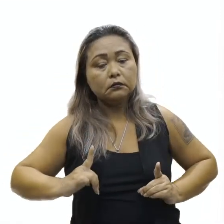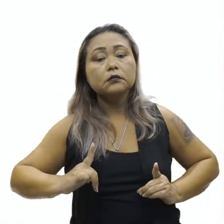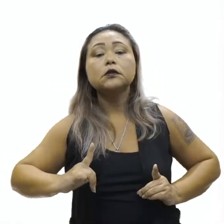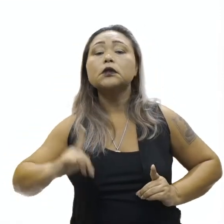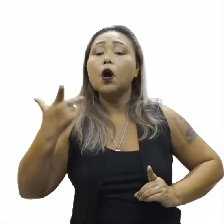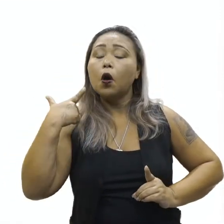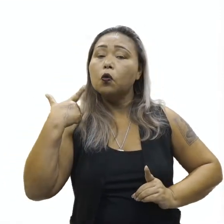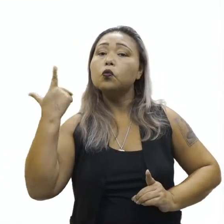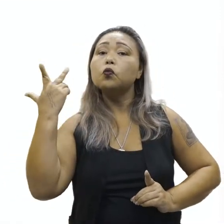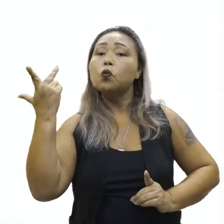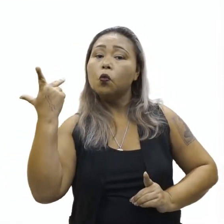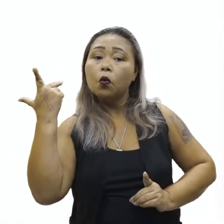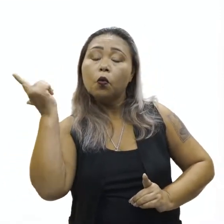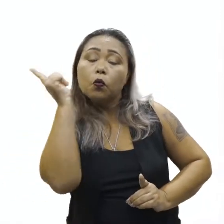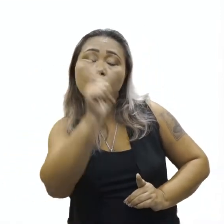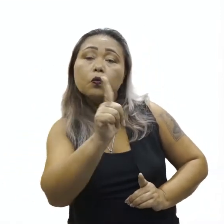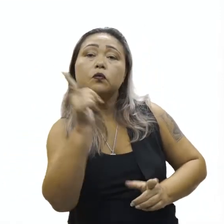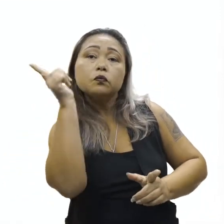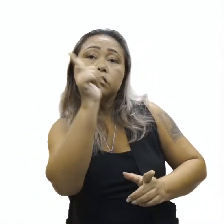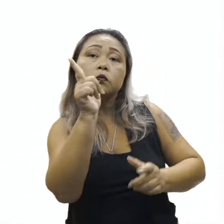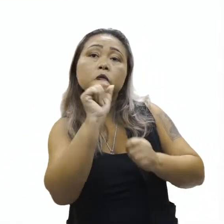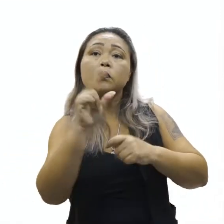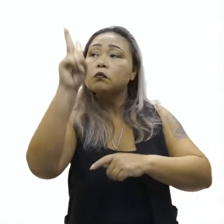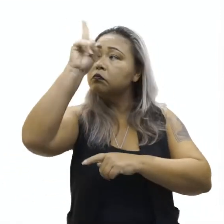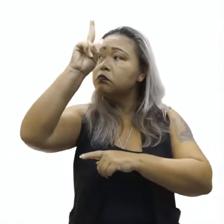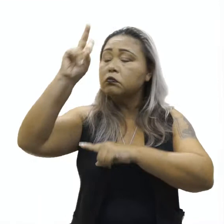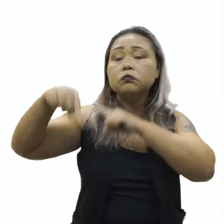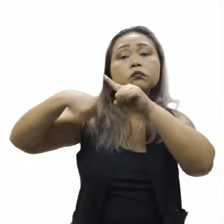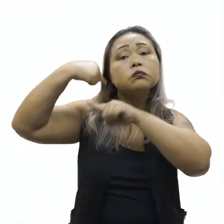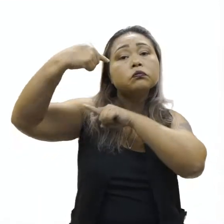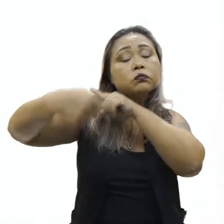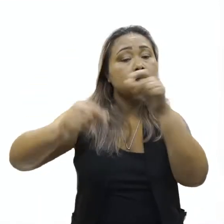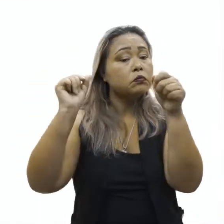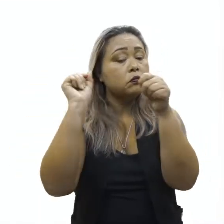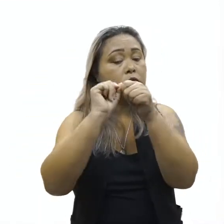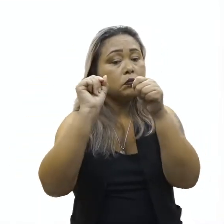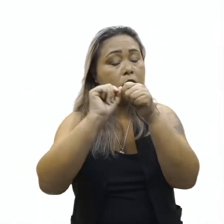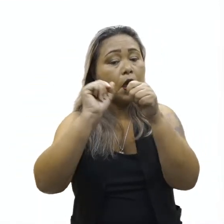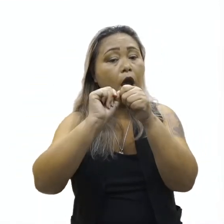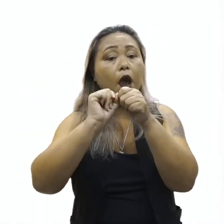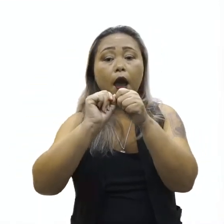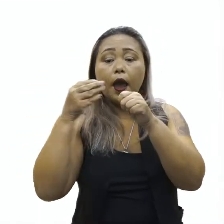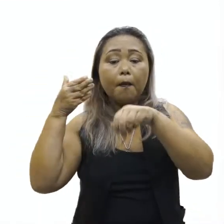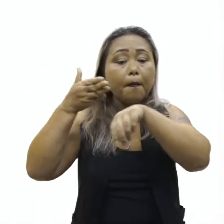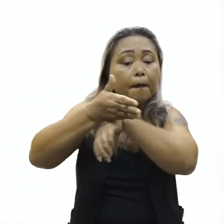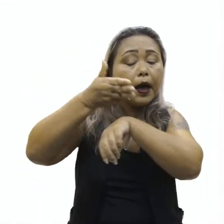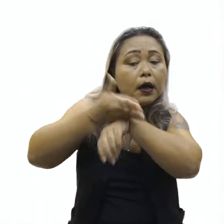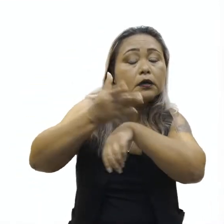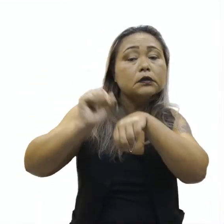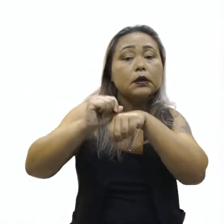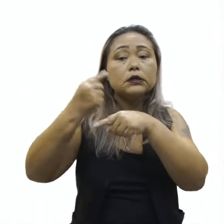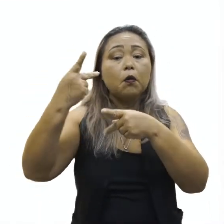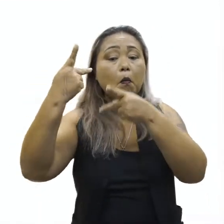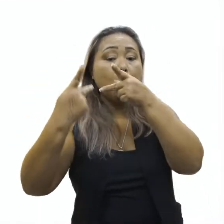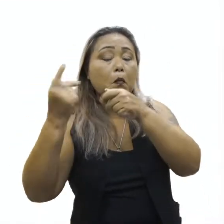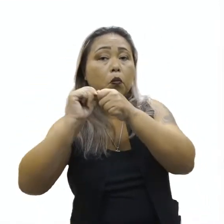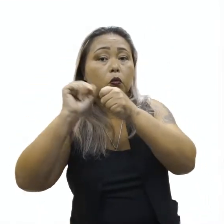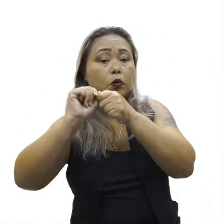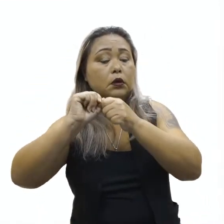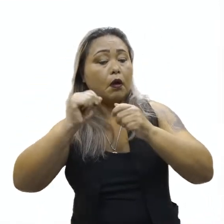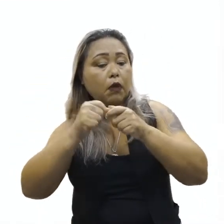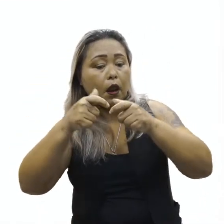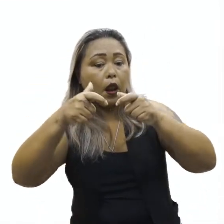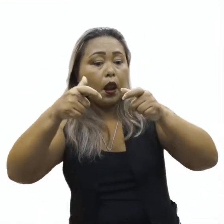historicamente construídas e que a participação política é indispensável para a ampliação desses